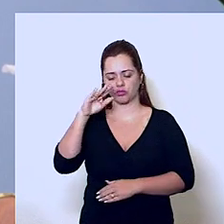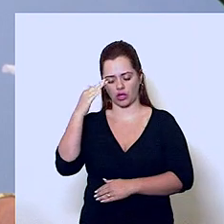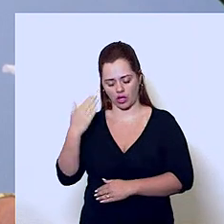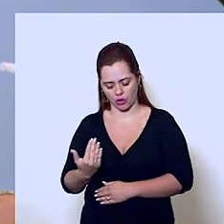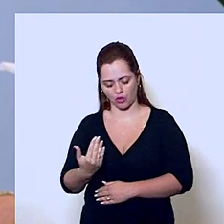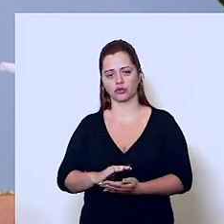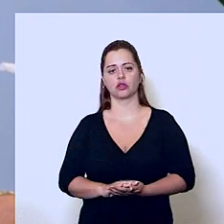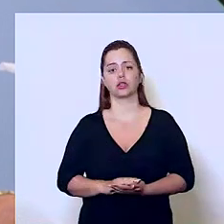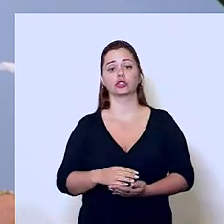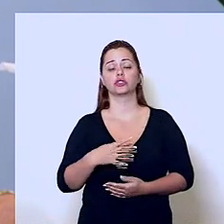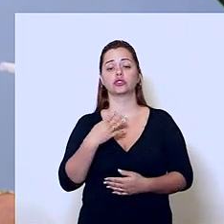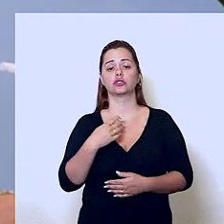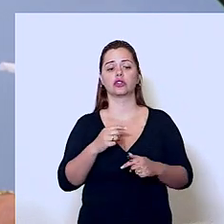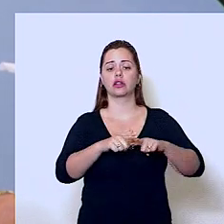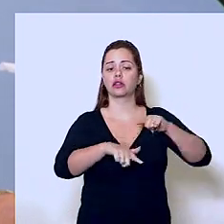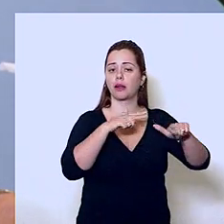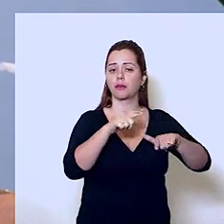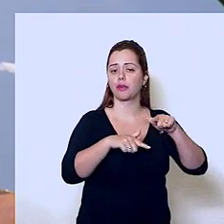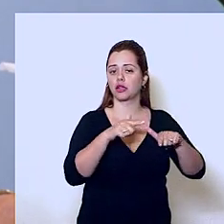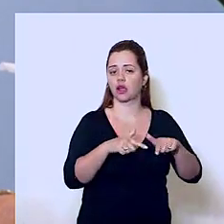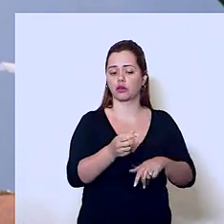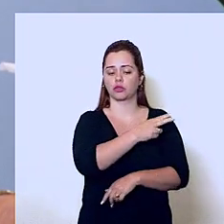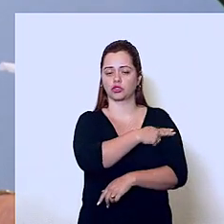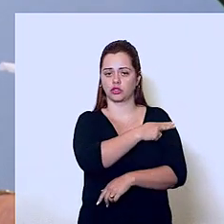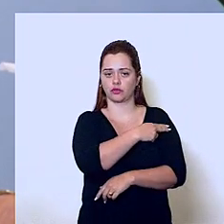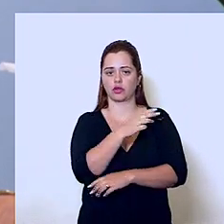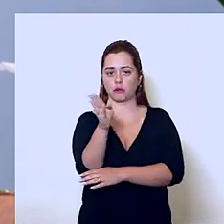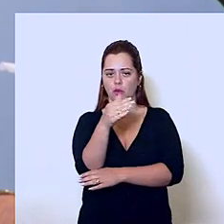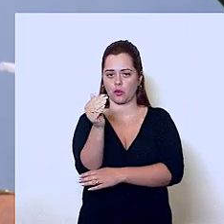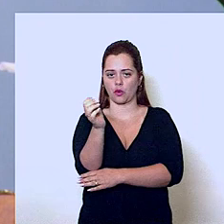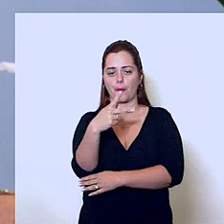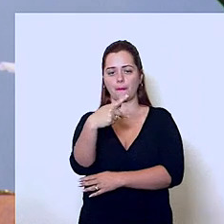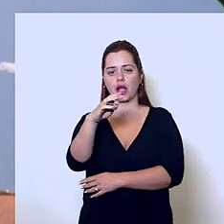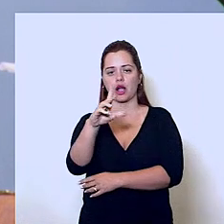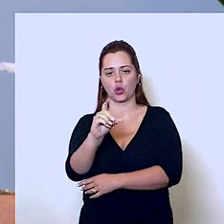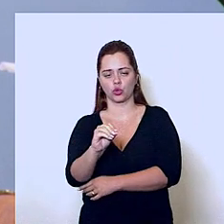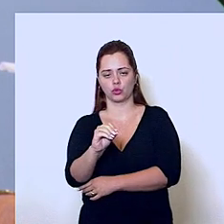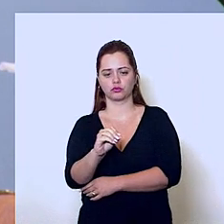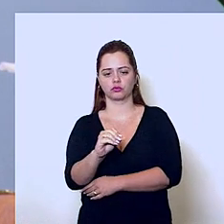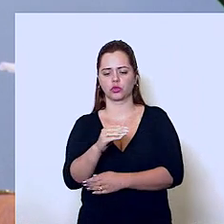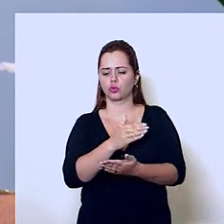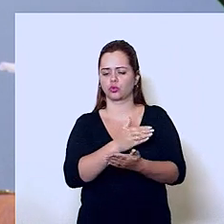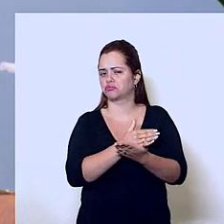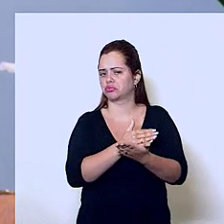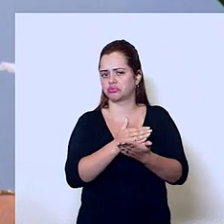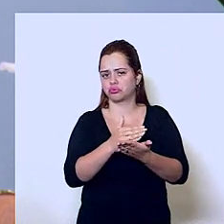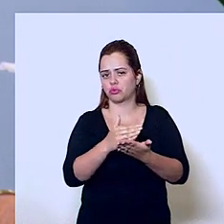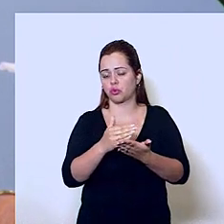de trabalhar sob a chefia do embaixador Paulo Tarso desde o início da minha carreira, em